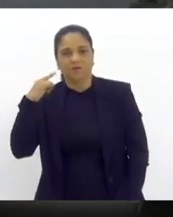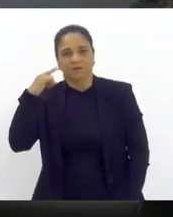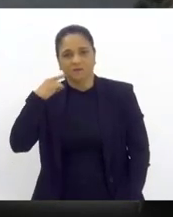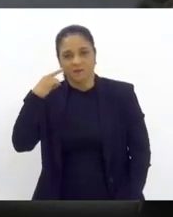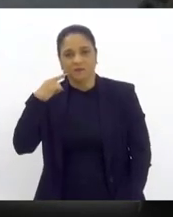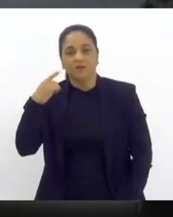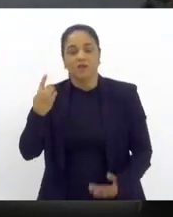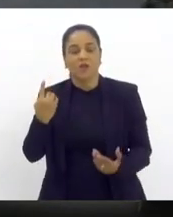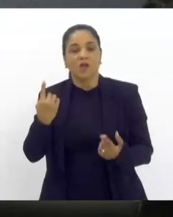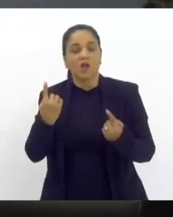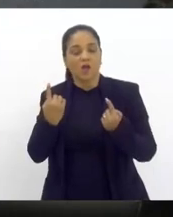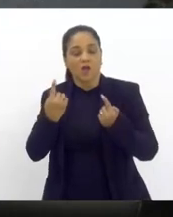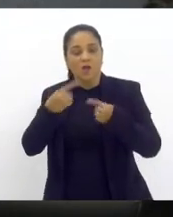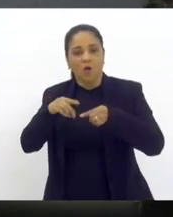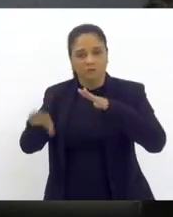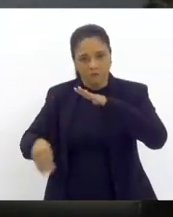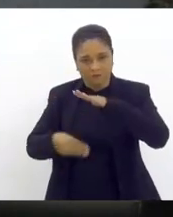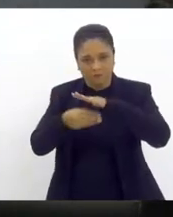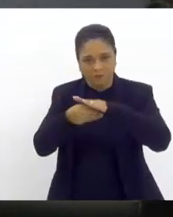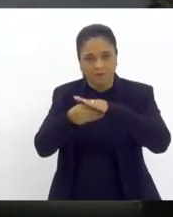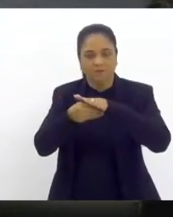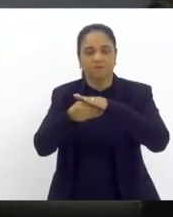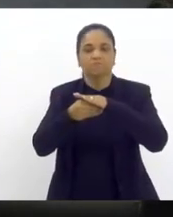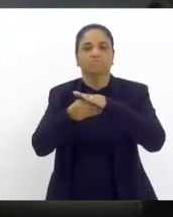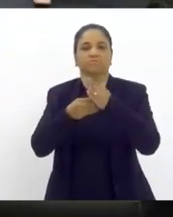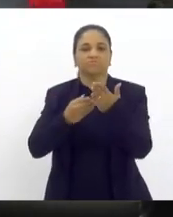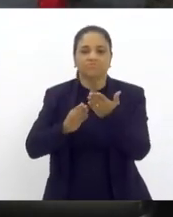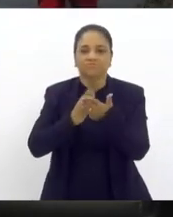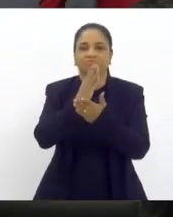Contrário à emenda e favorável ao projeto. Muito bem.